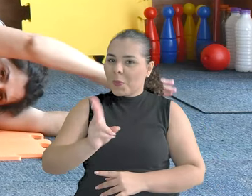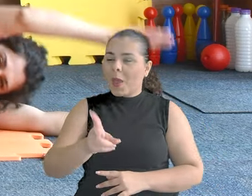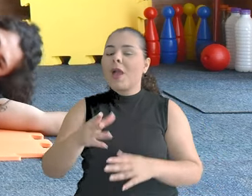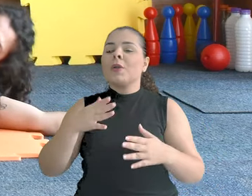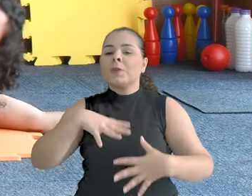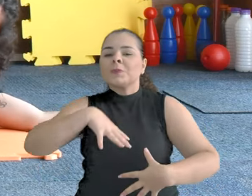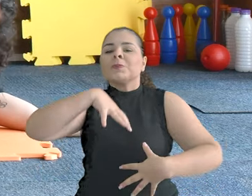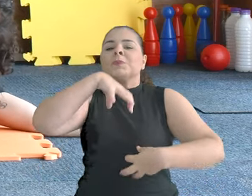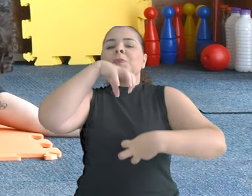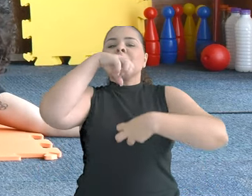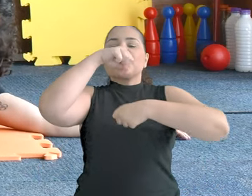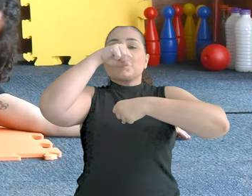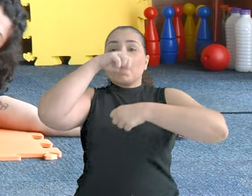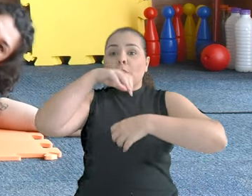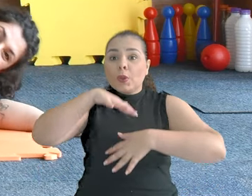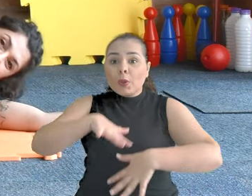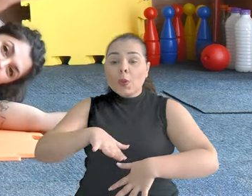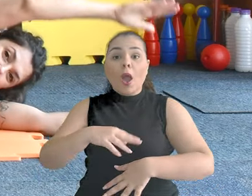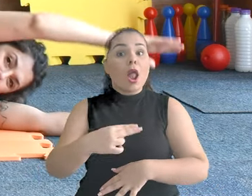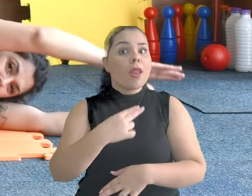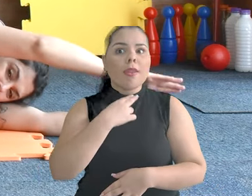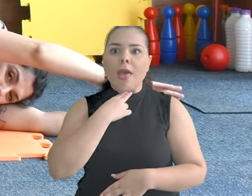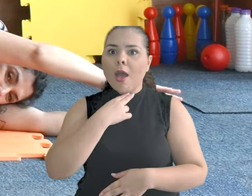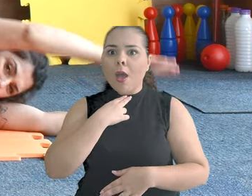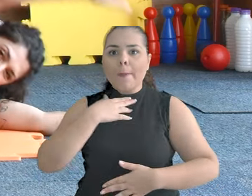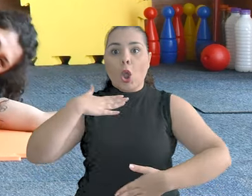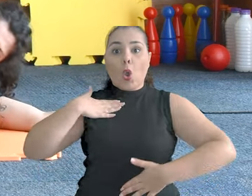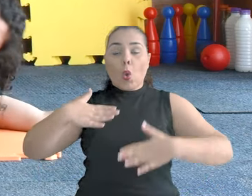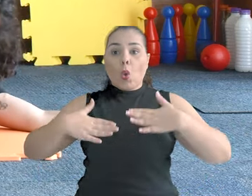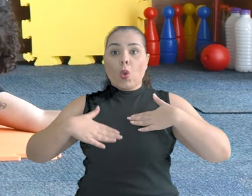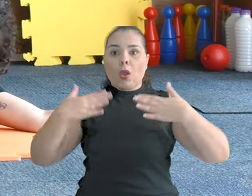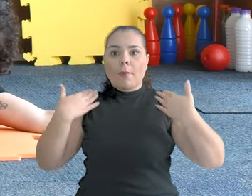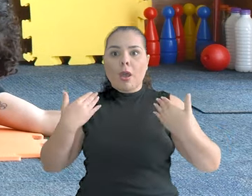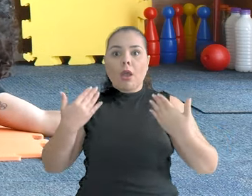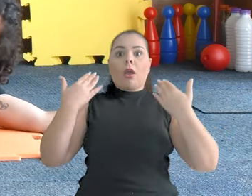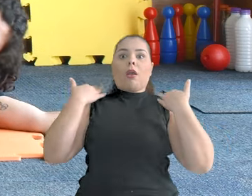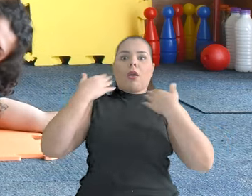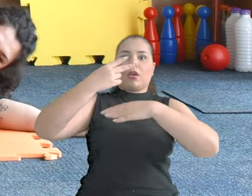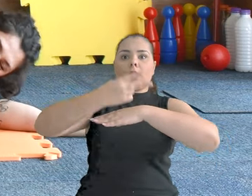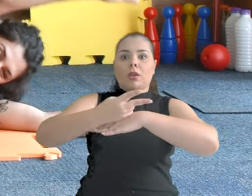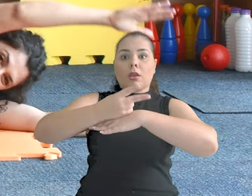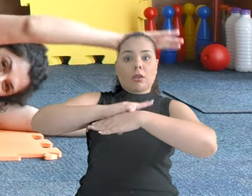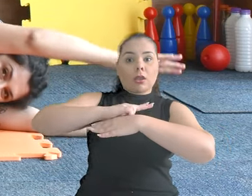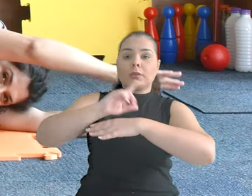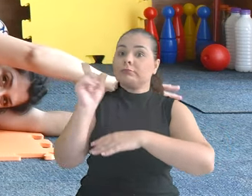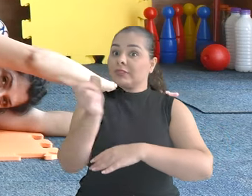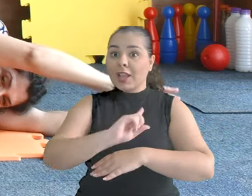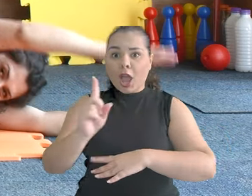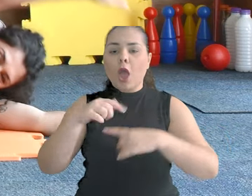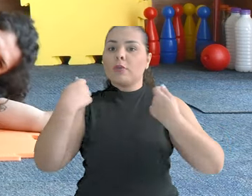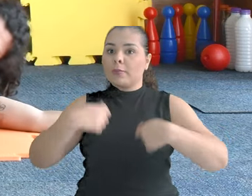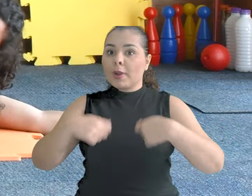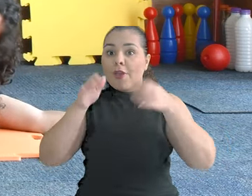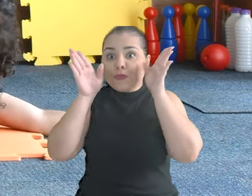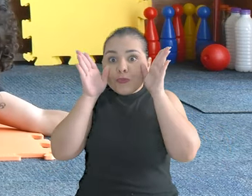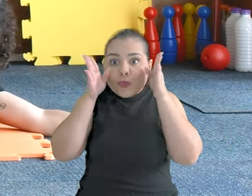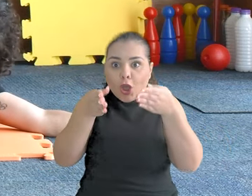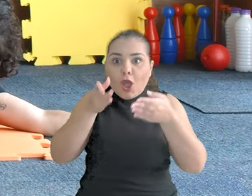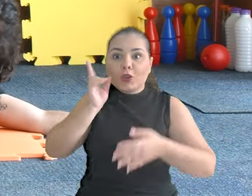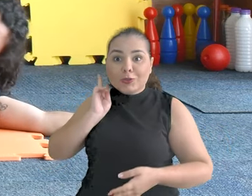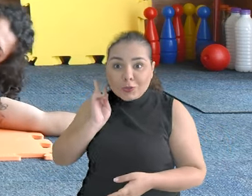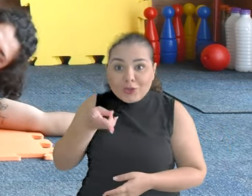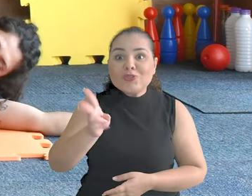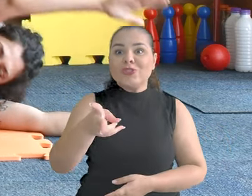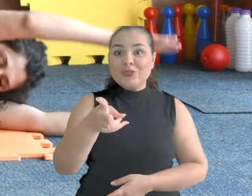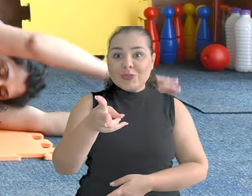continua não deixa o corpo cair para trás mantém a sei que o foco